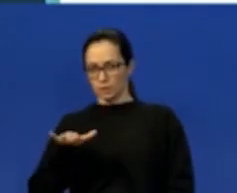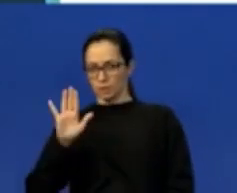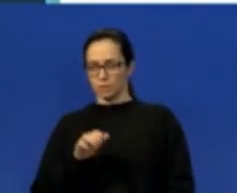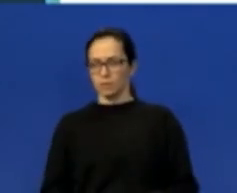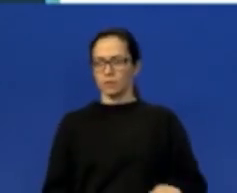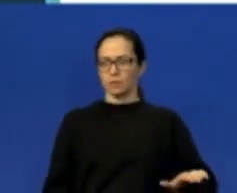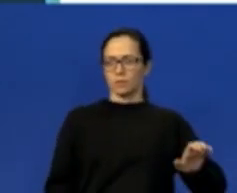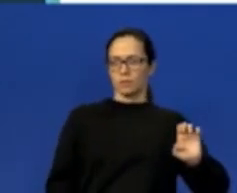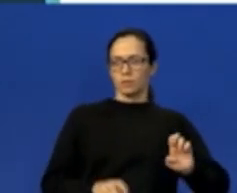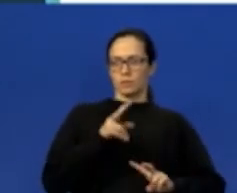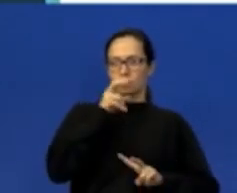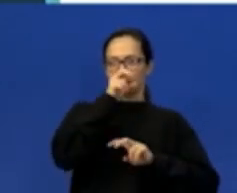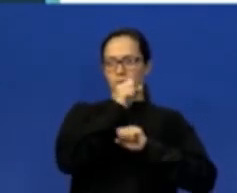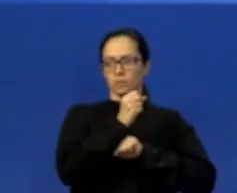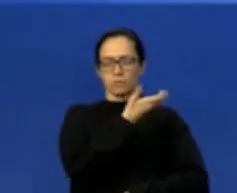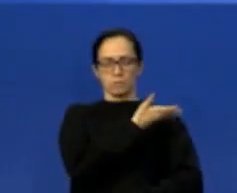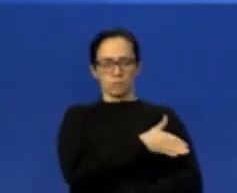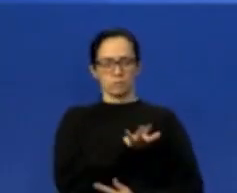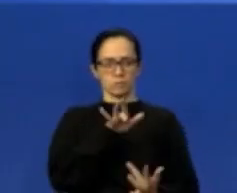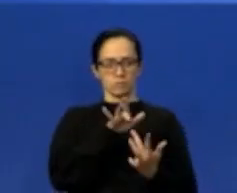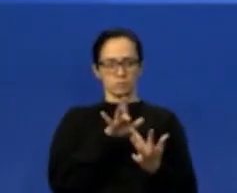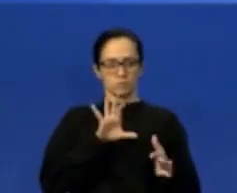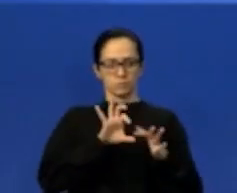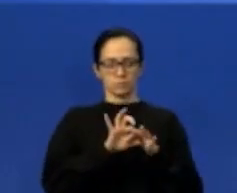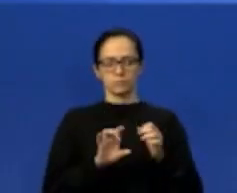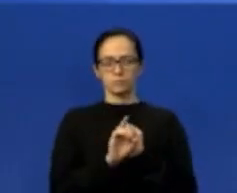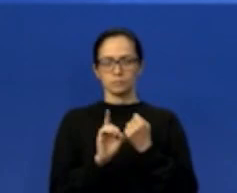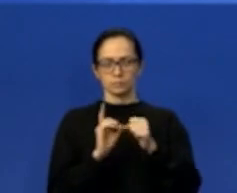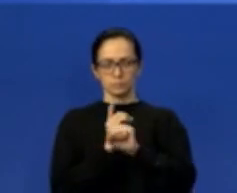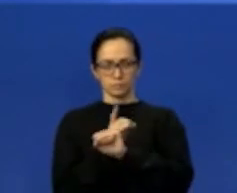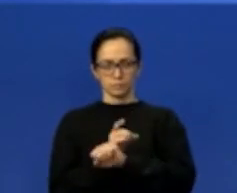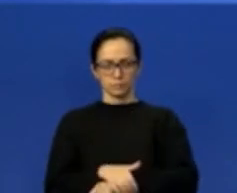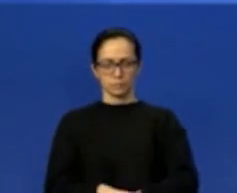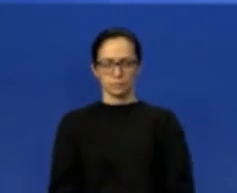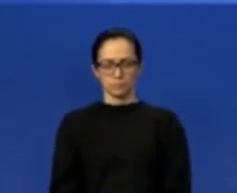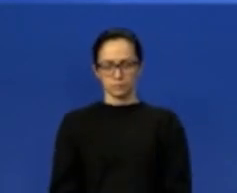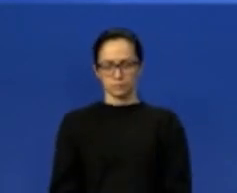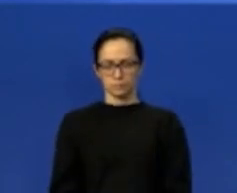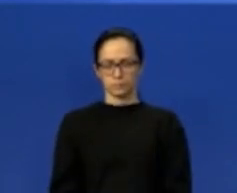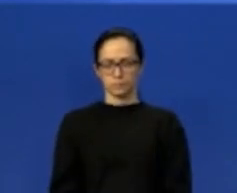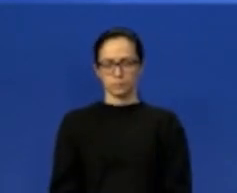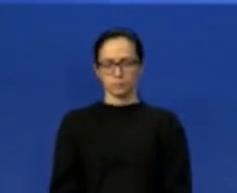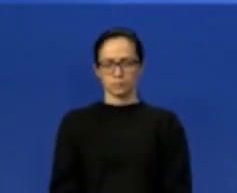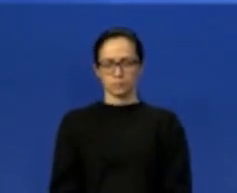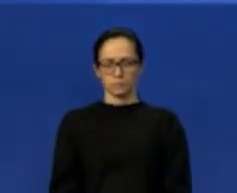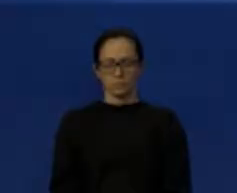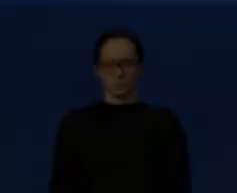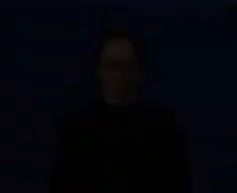treinamento competitivo e interatividade social. Pensa um pouquinho e a gente já volta com a resposta.